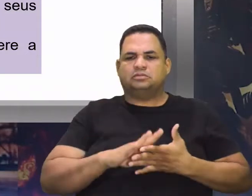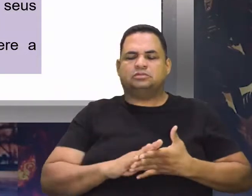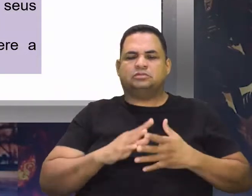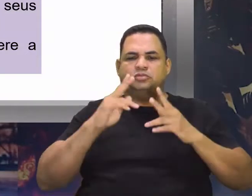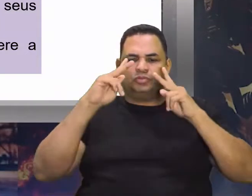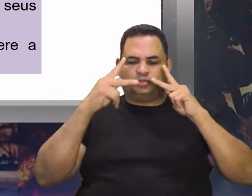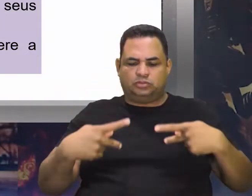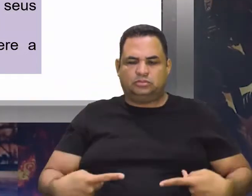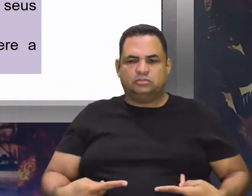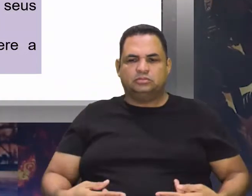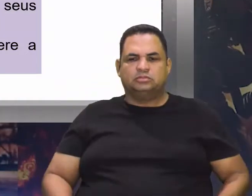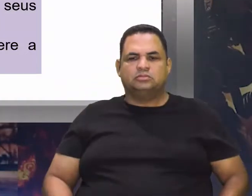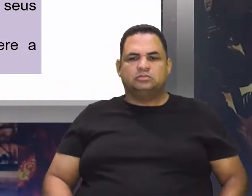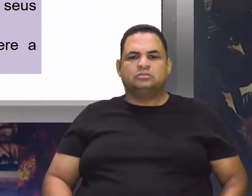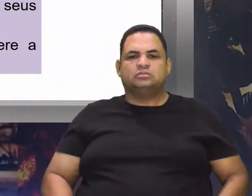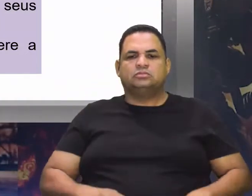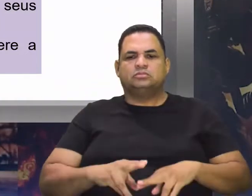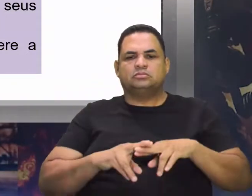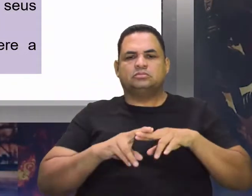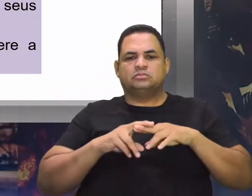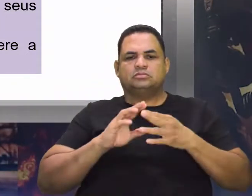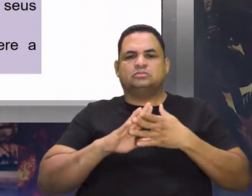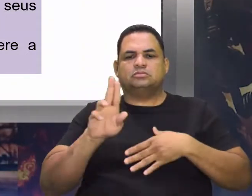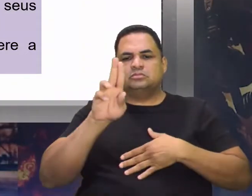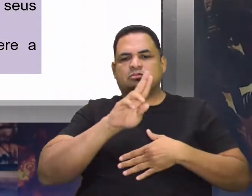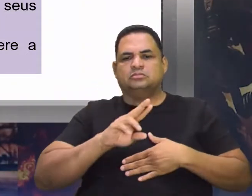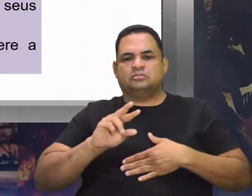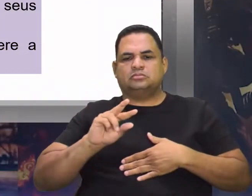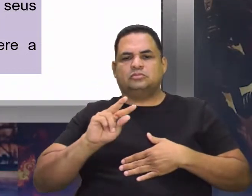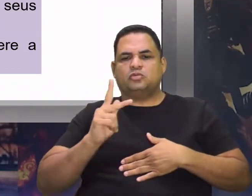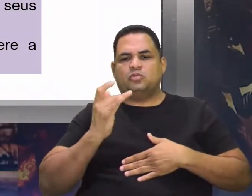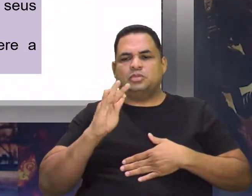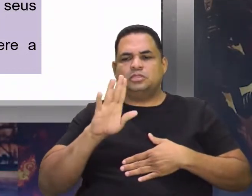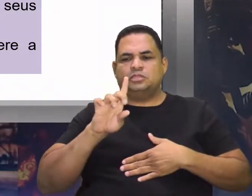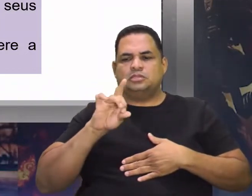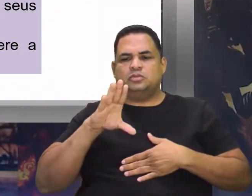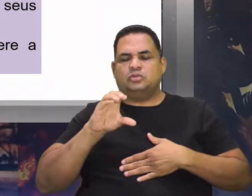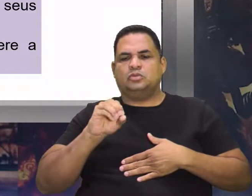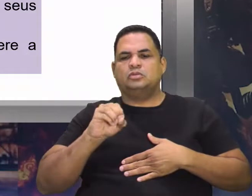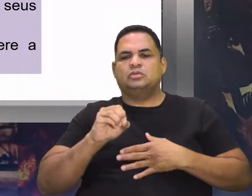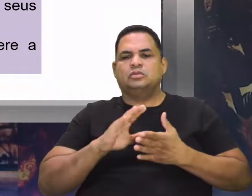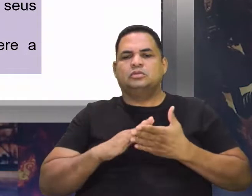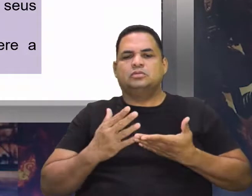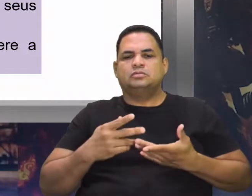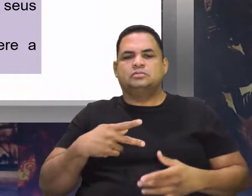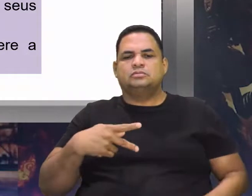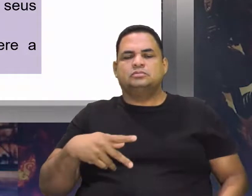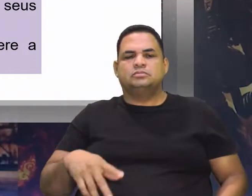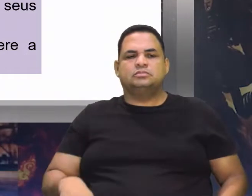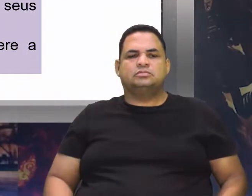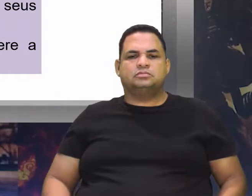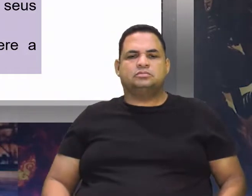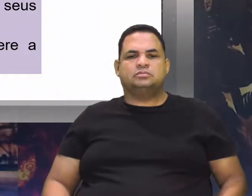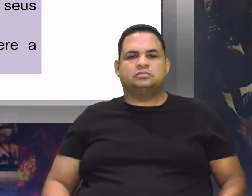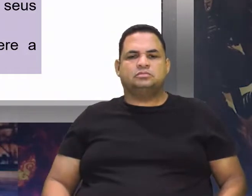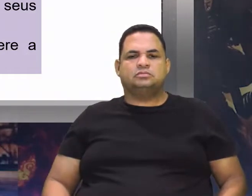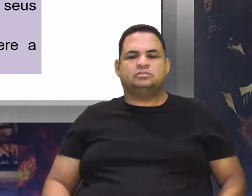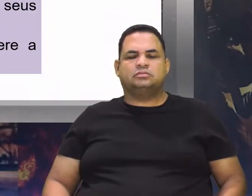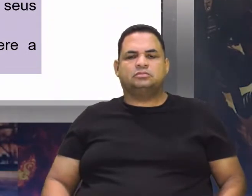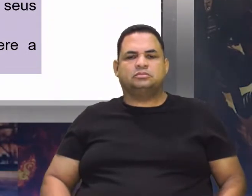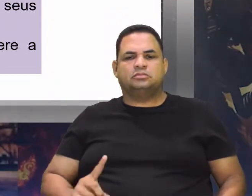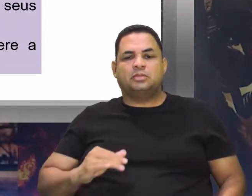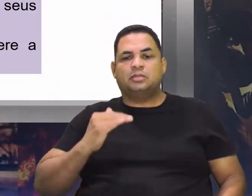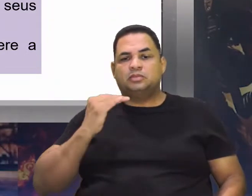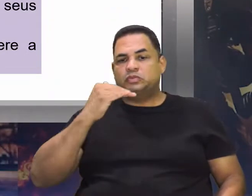humano. Por esse motivo, hoje usamos o termo hominídeo e não mais